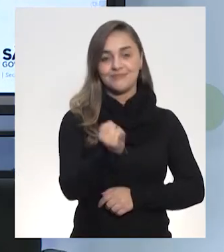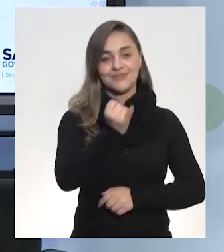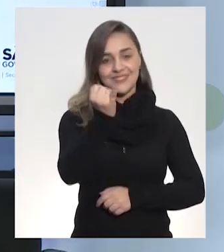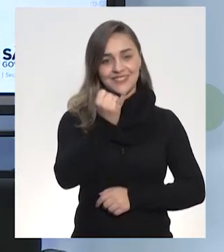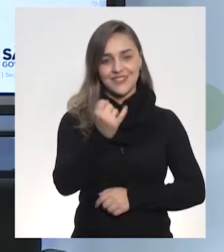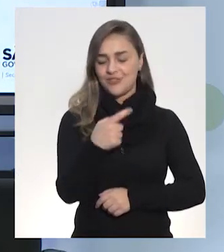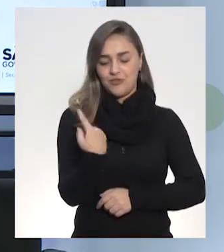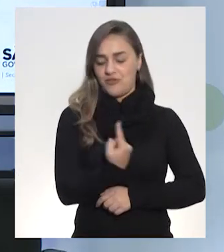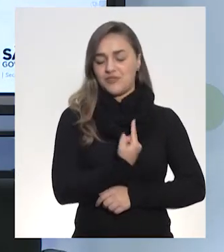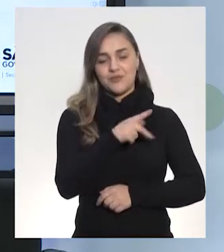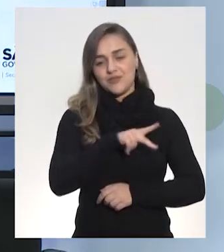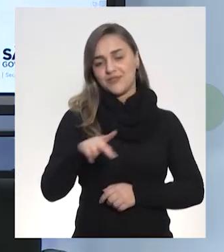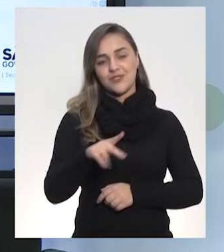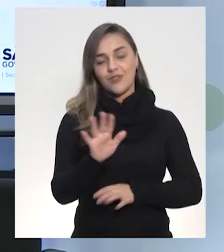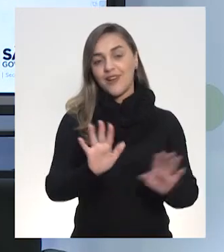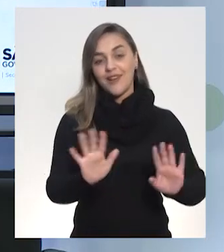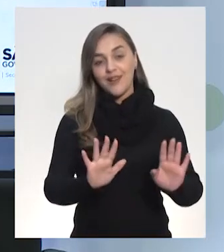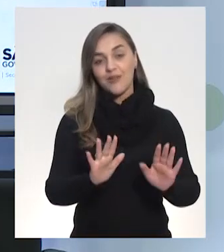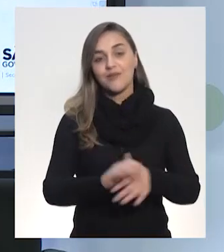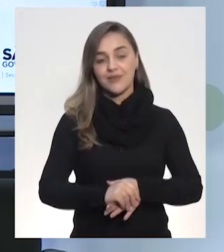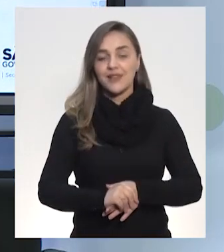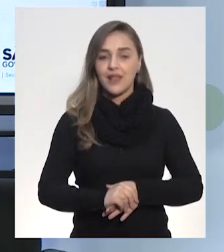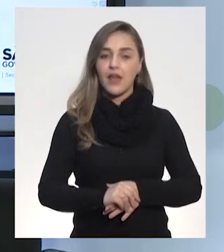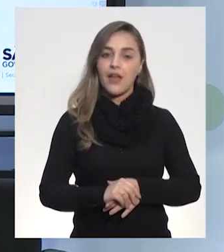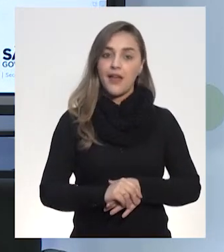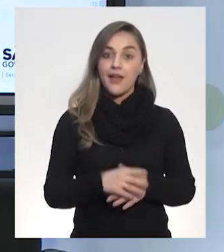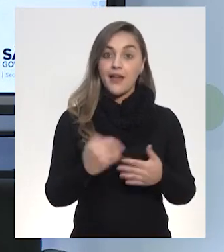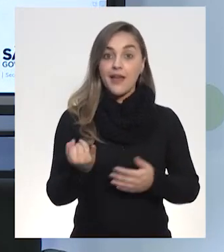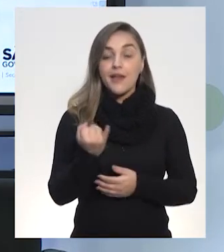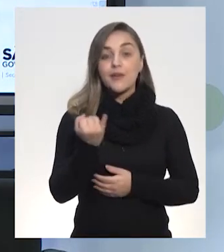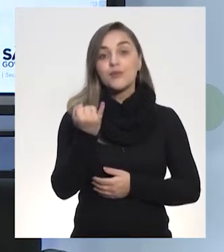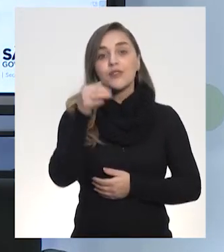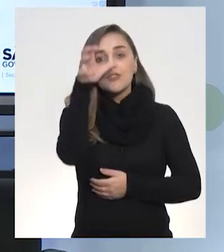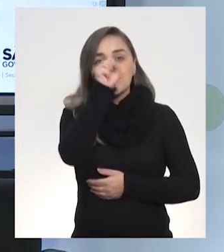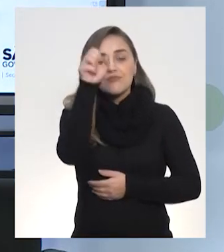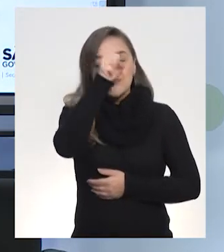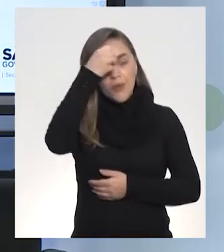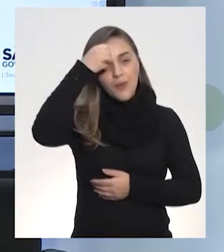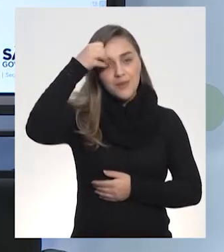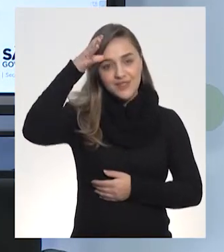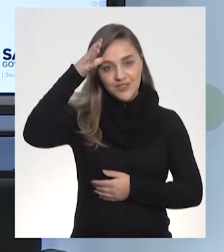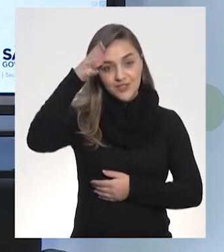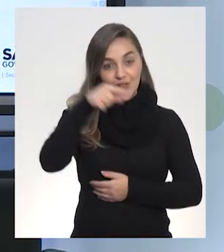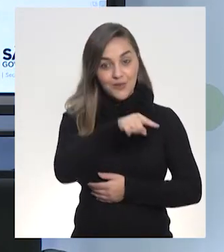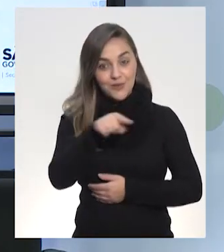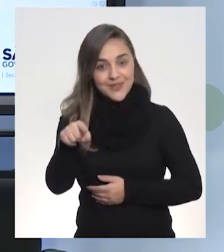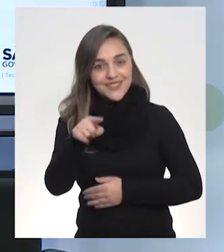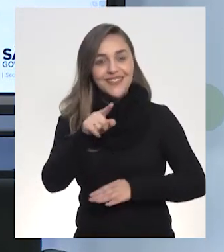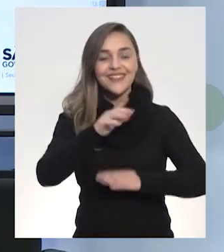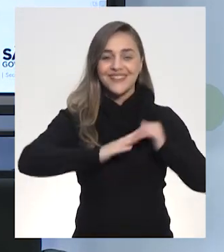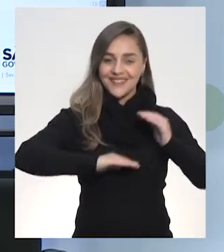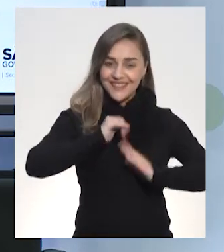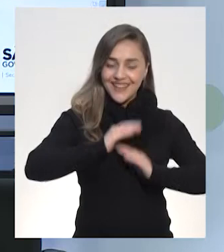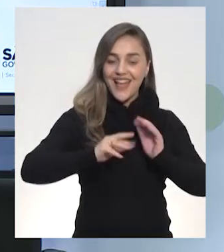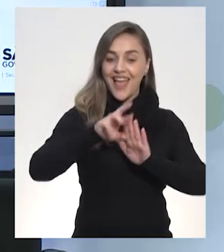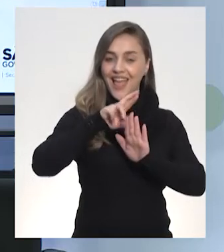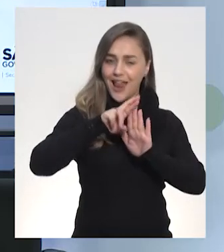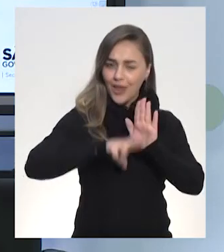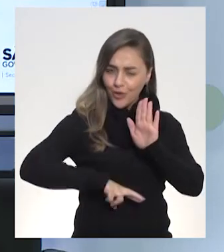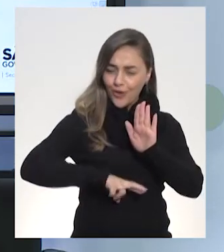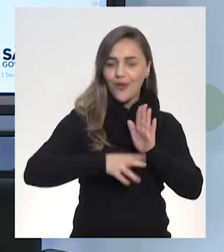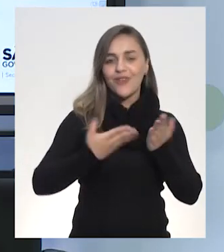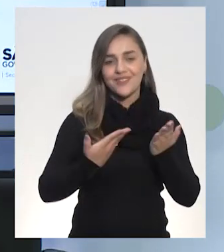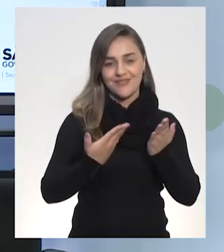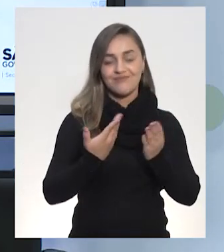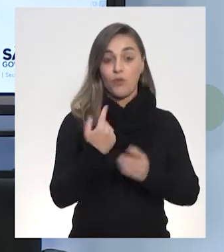fazer a experiência, né? Então, é uma questão do aprendizado, né? Vocês montarem, vocês fazerem seus relatórios, esse